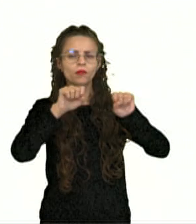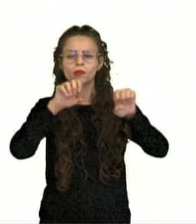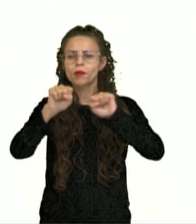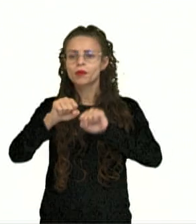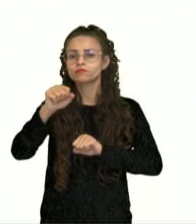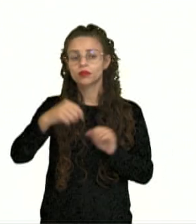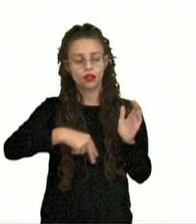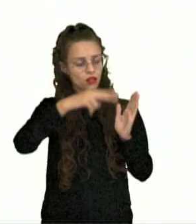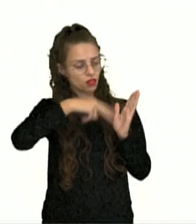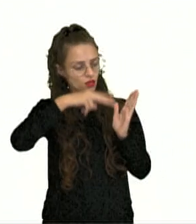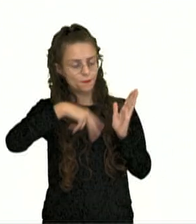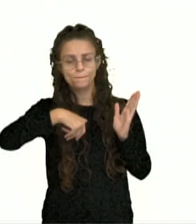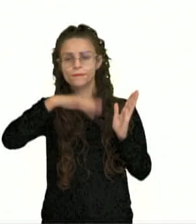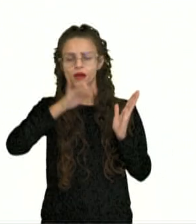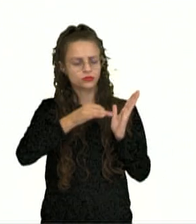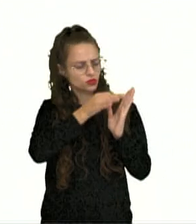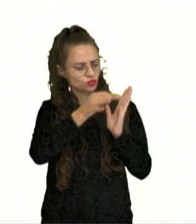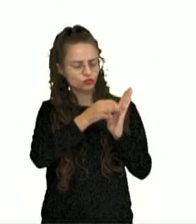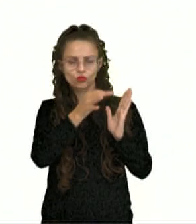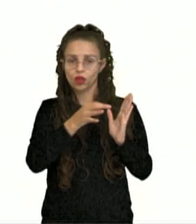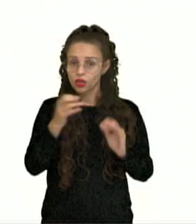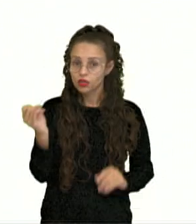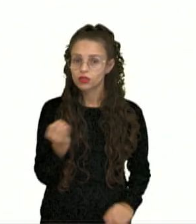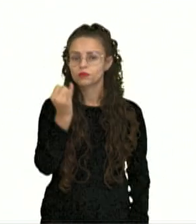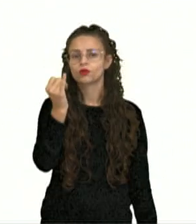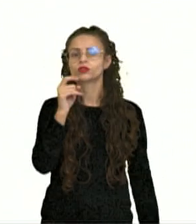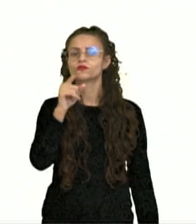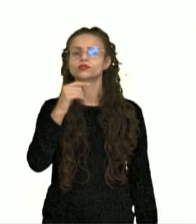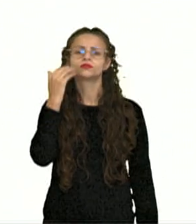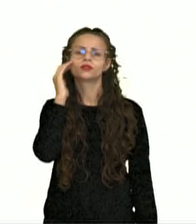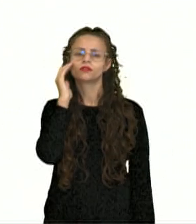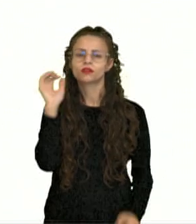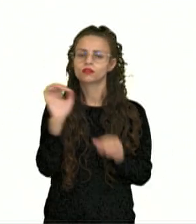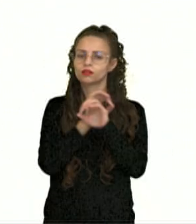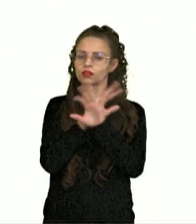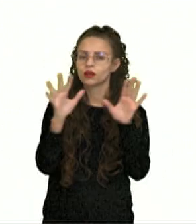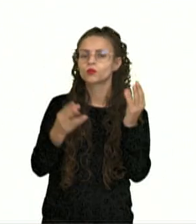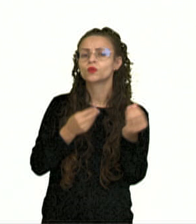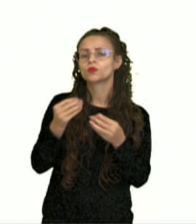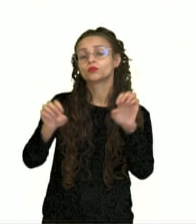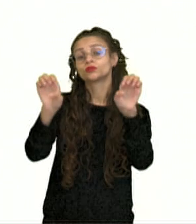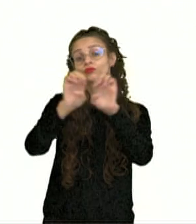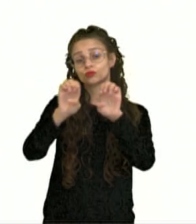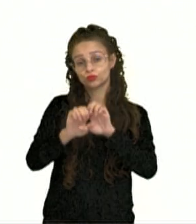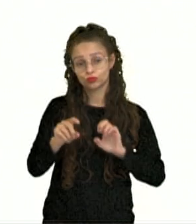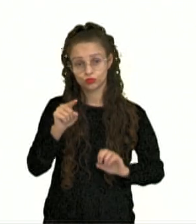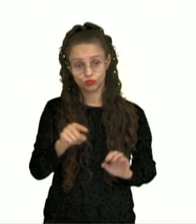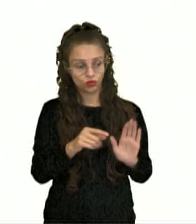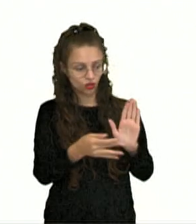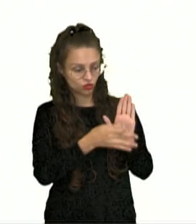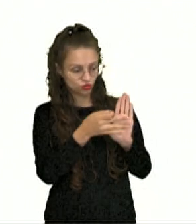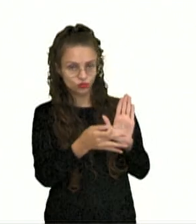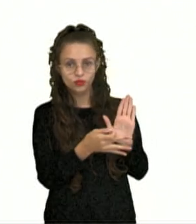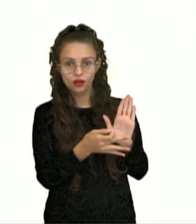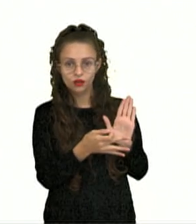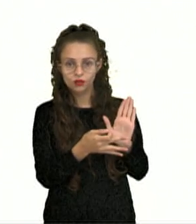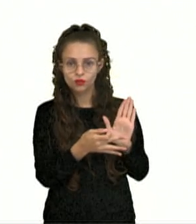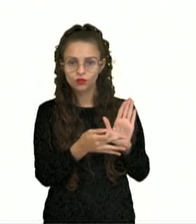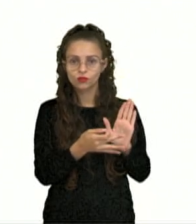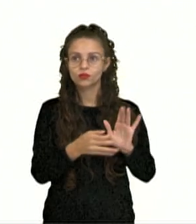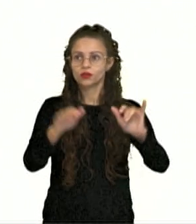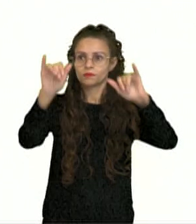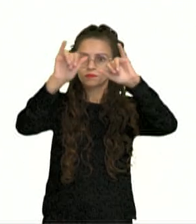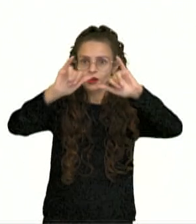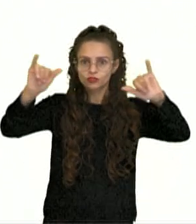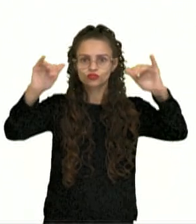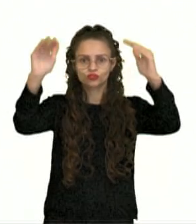ter internalizado como que é essa estrutura do editorial, né? Então lá, a manchete,